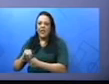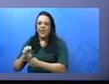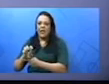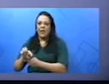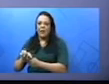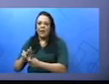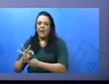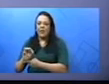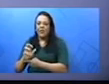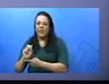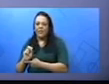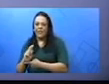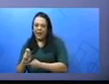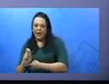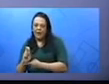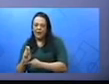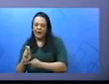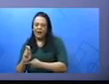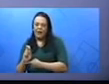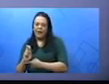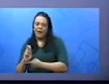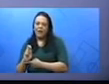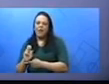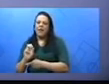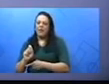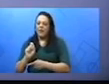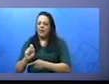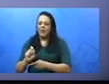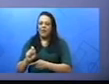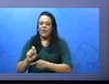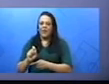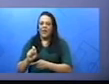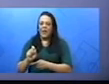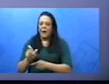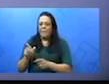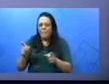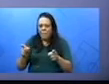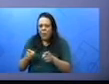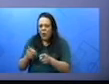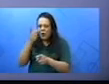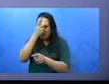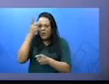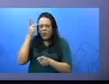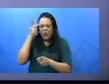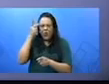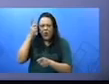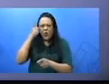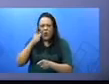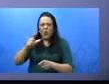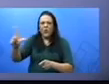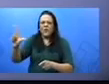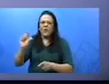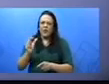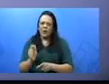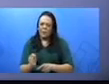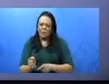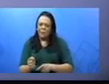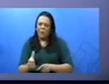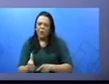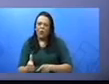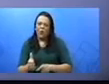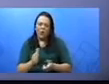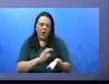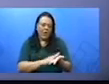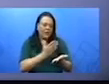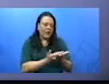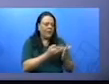alfabetizados funcionalmente. Eles são capazes de interpretar textos e números em certas condições,